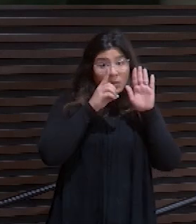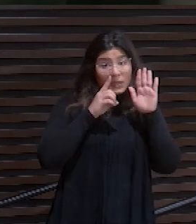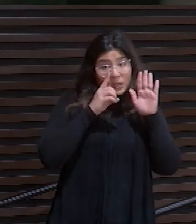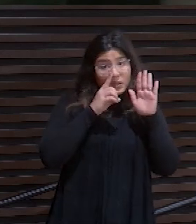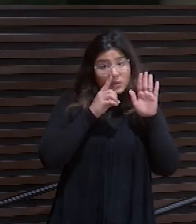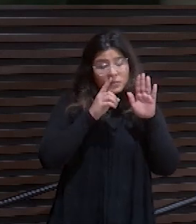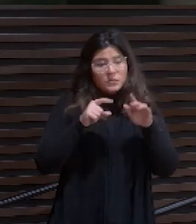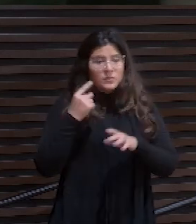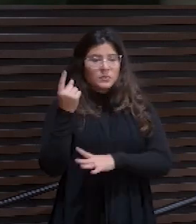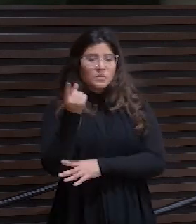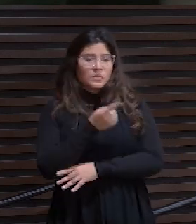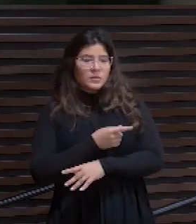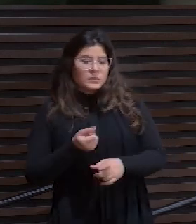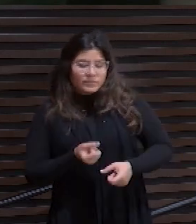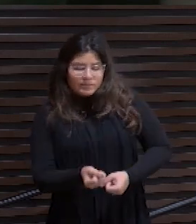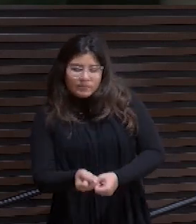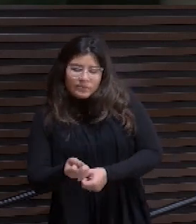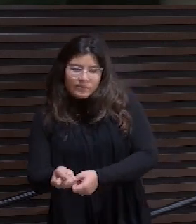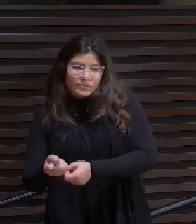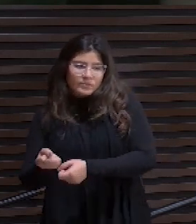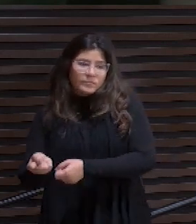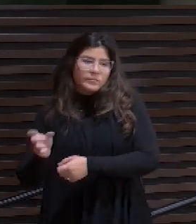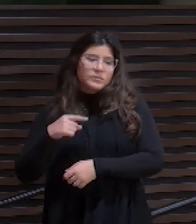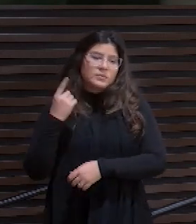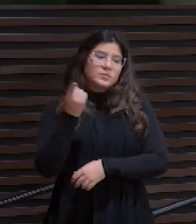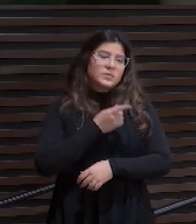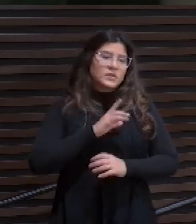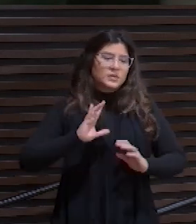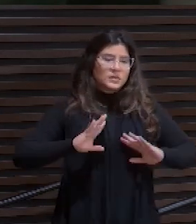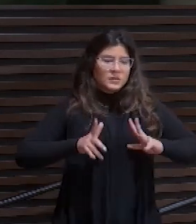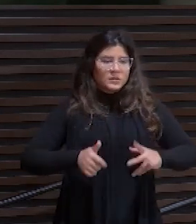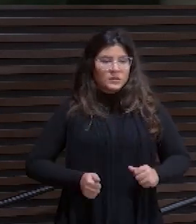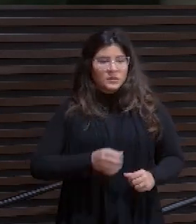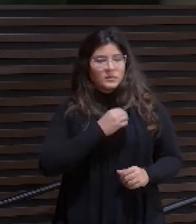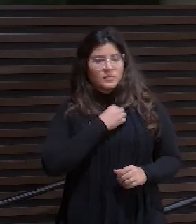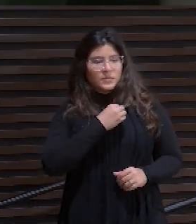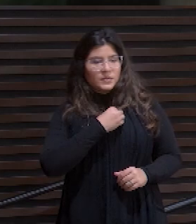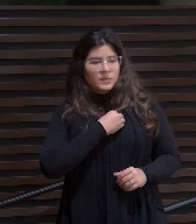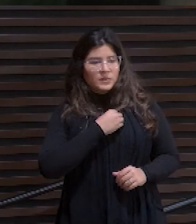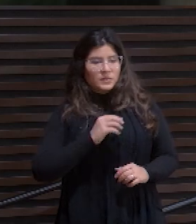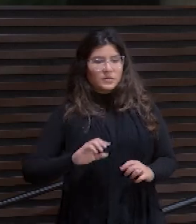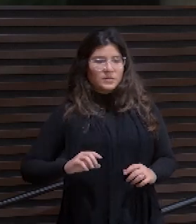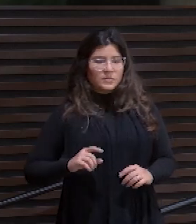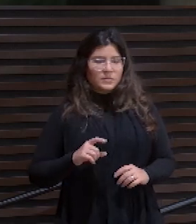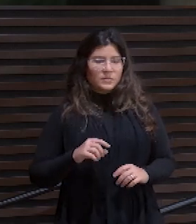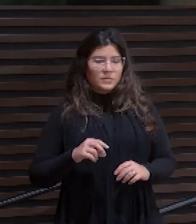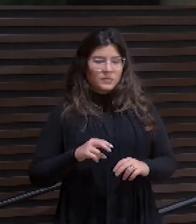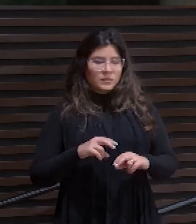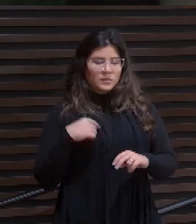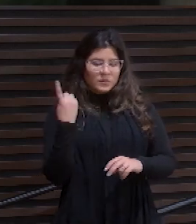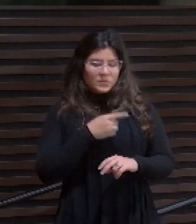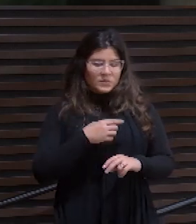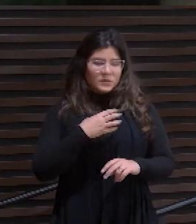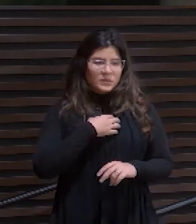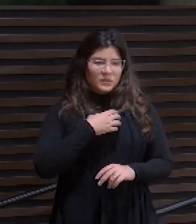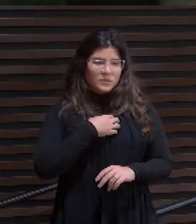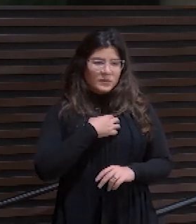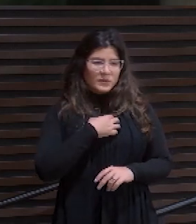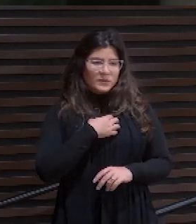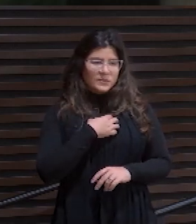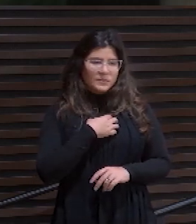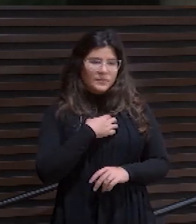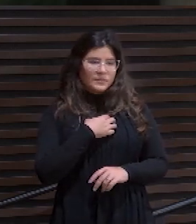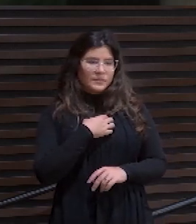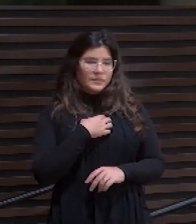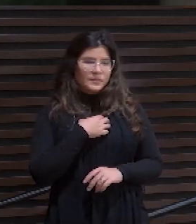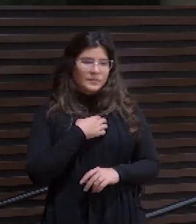somos tentados pelo nosso corpo de pecado, pela nossa natureza terrena, que é autossuficiente, que é